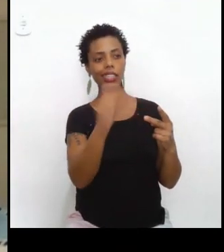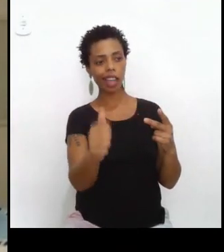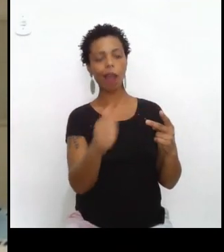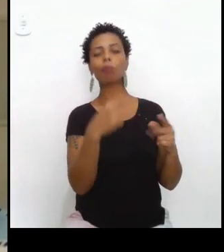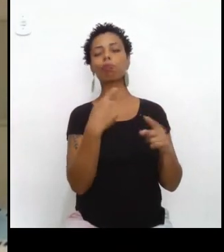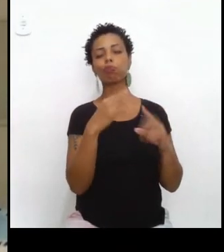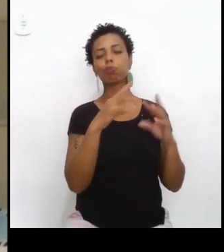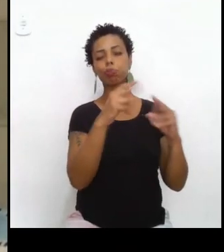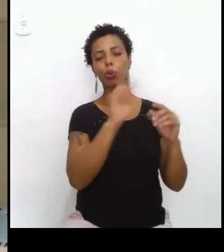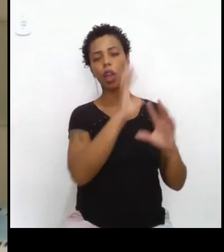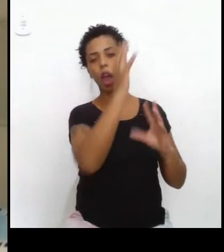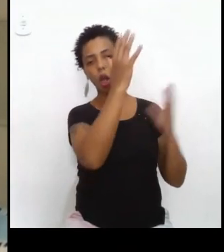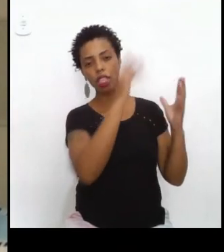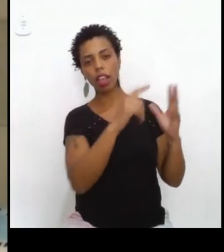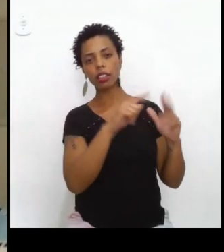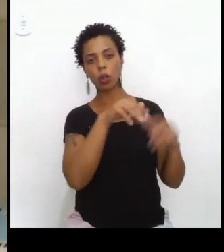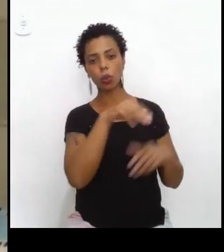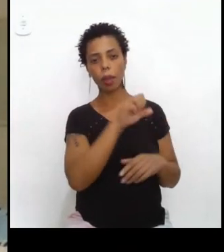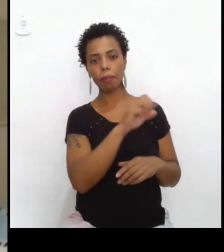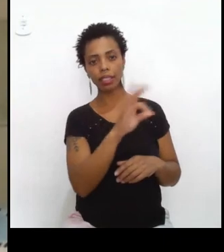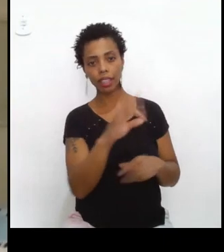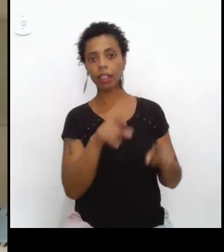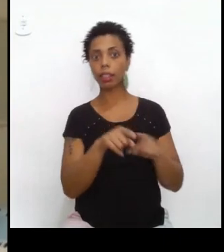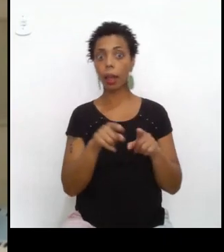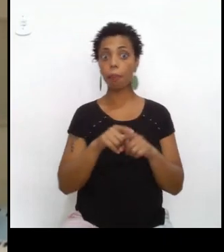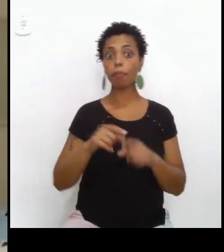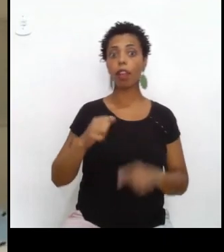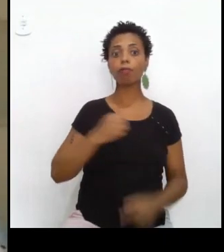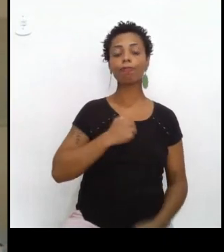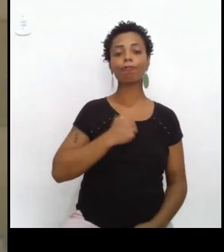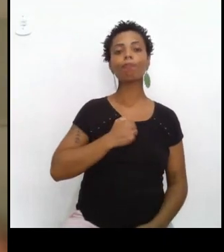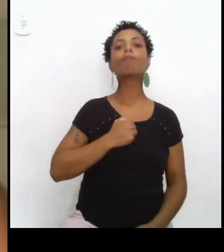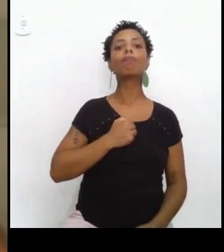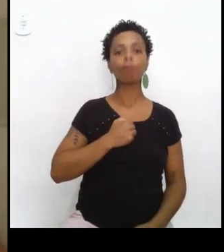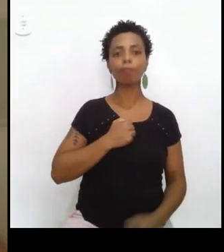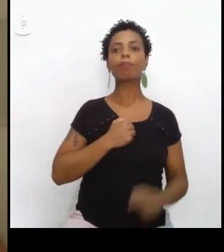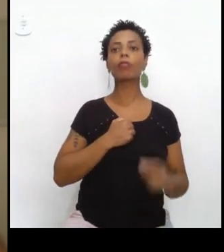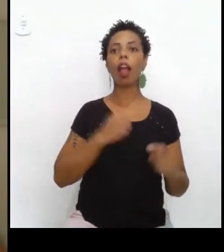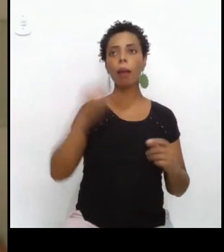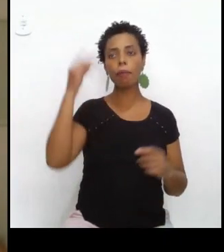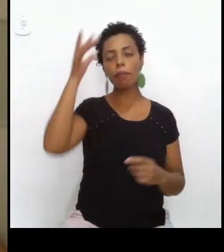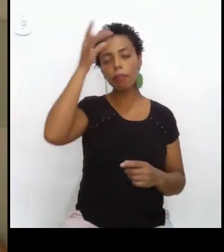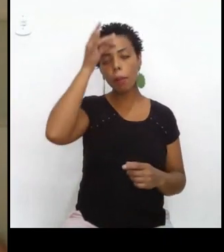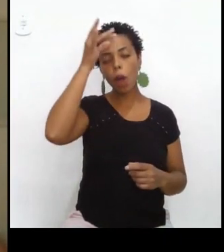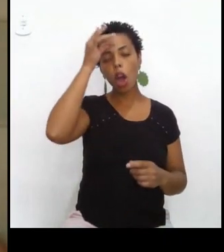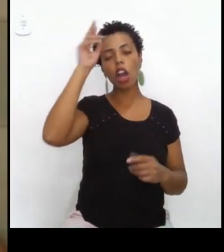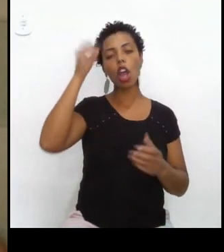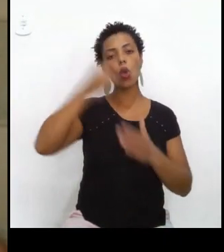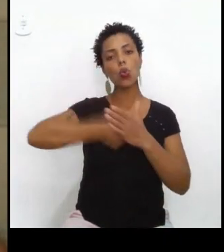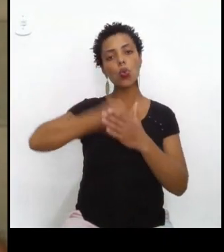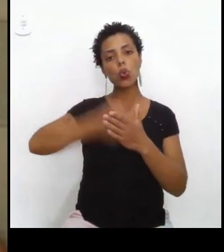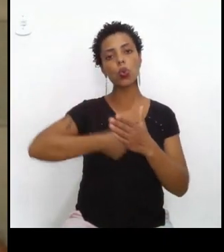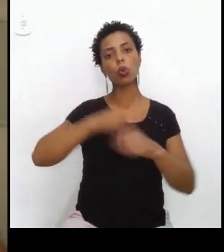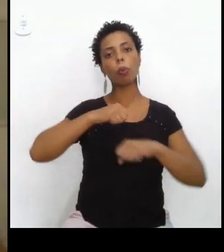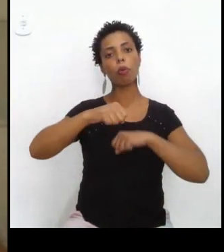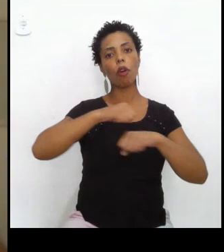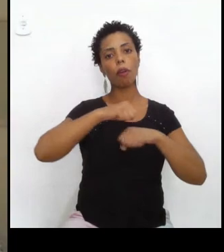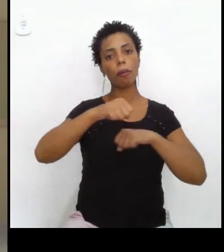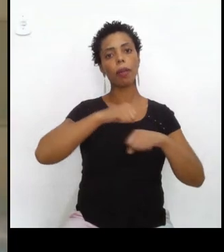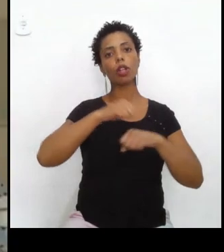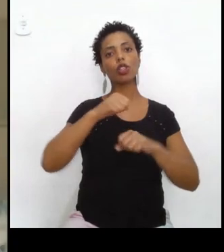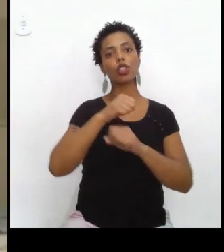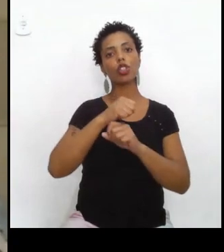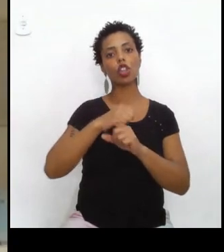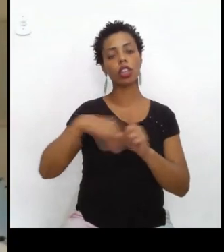e também um grande salve o memória e luta dos movimentos sociais assim a um salve por mês citei um